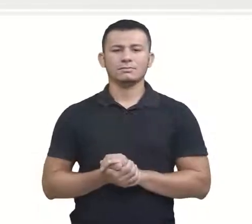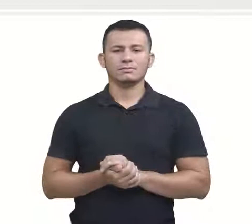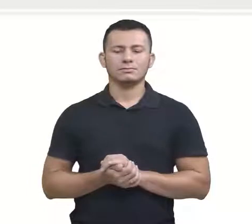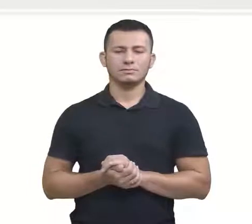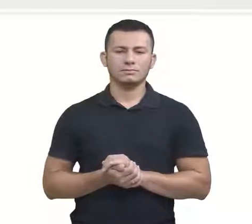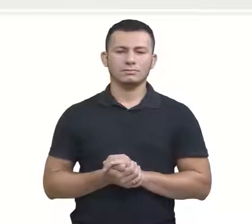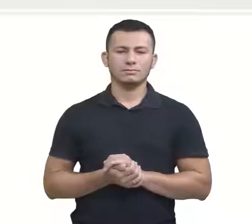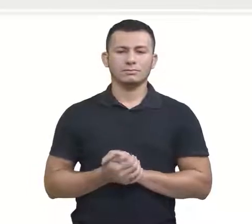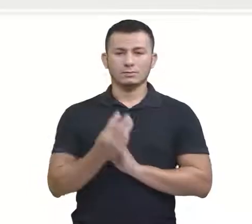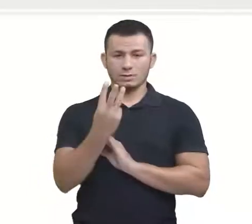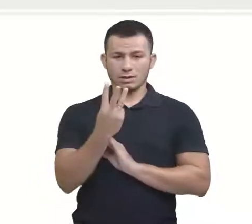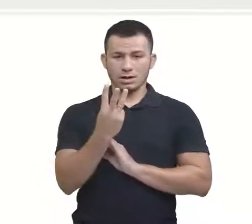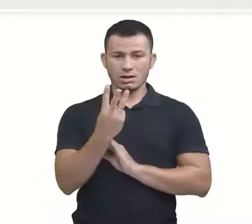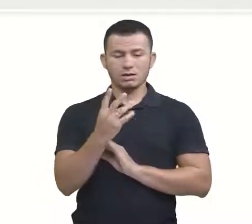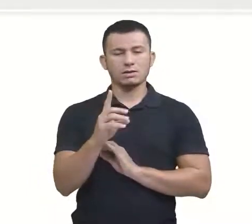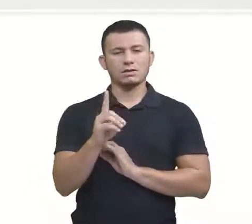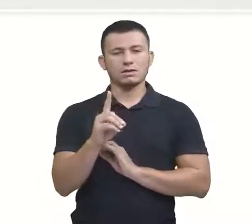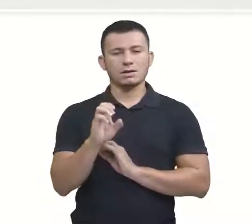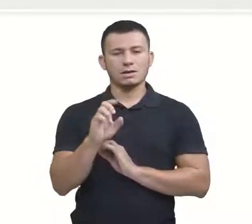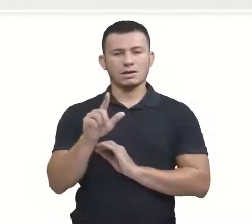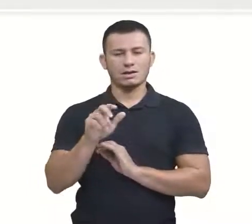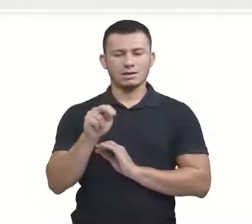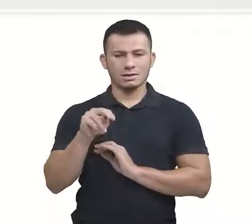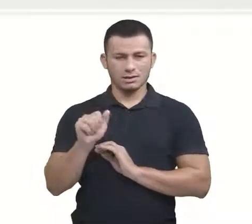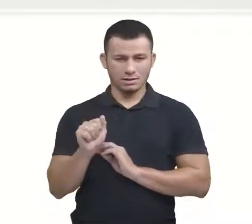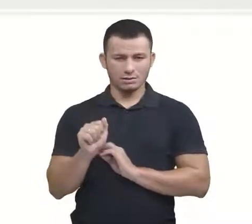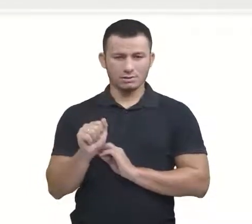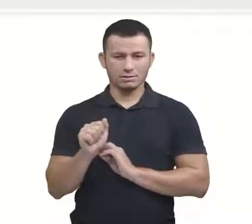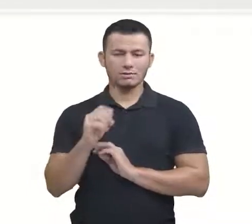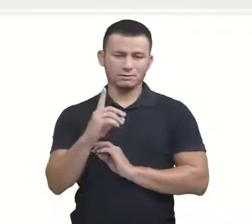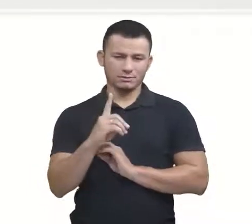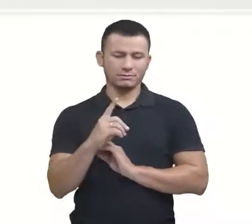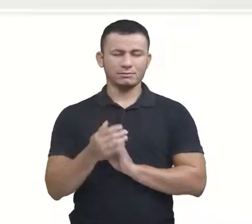e três dezenas